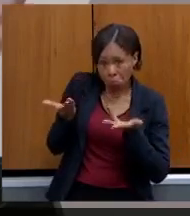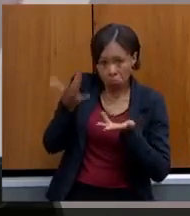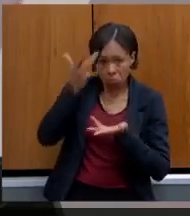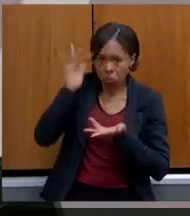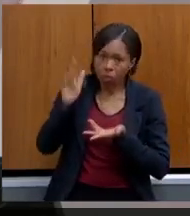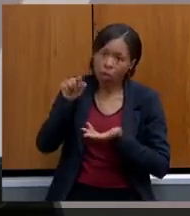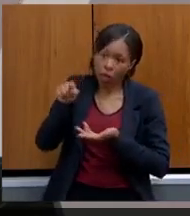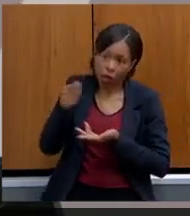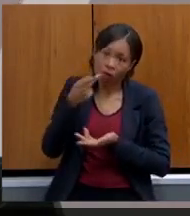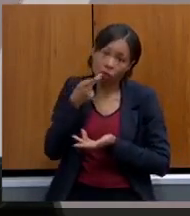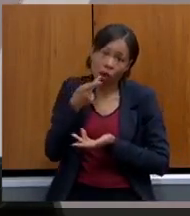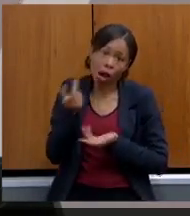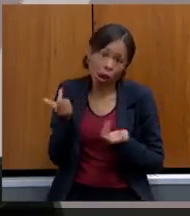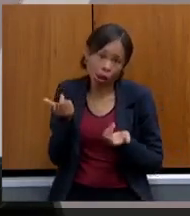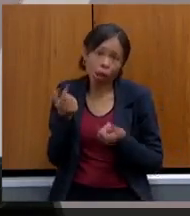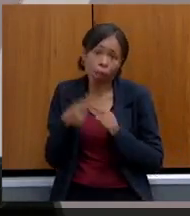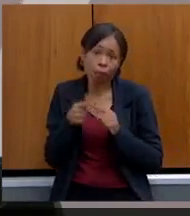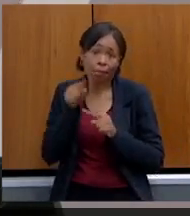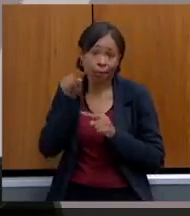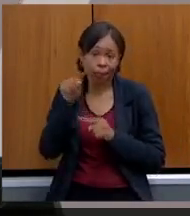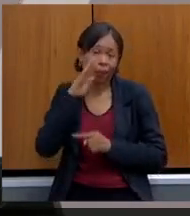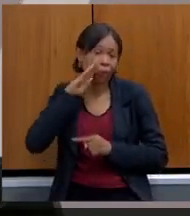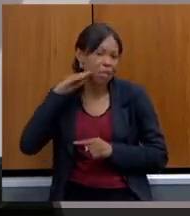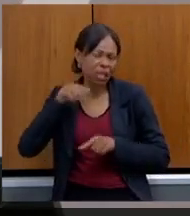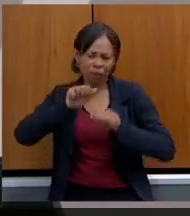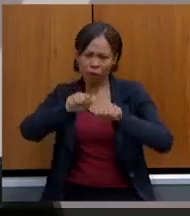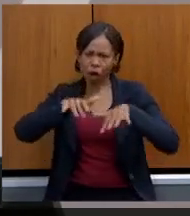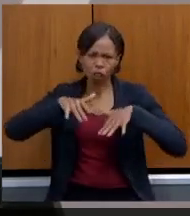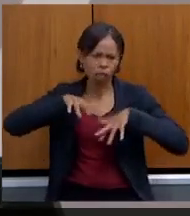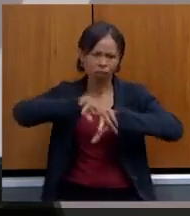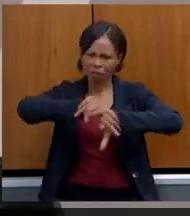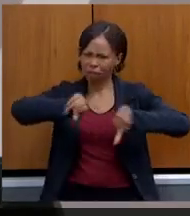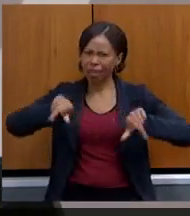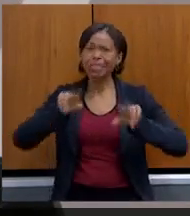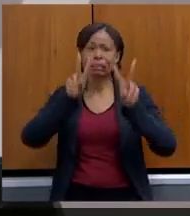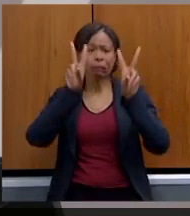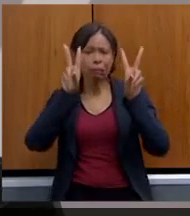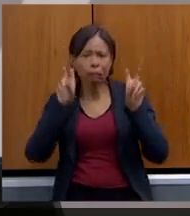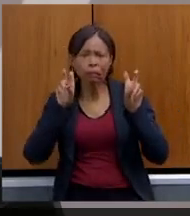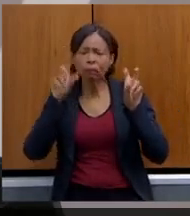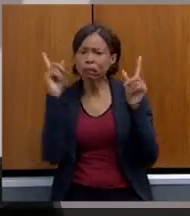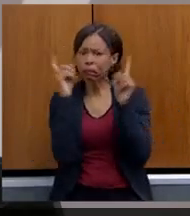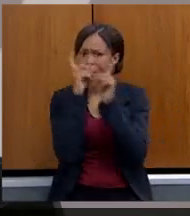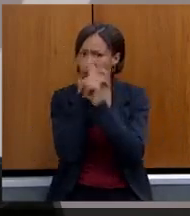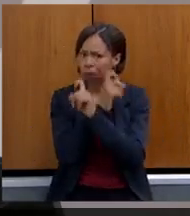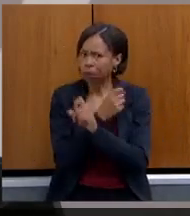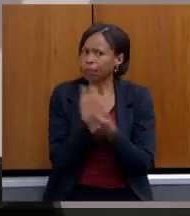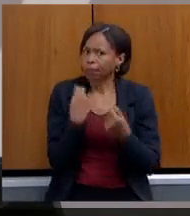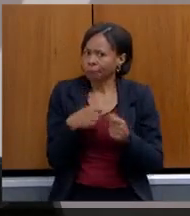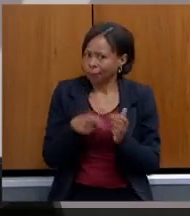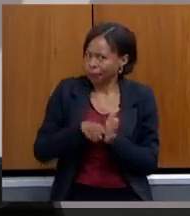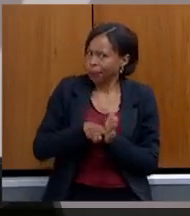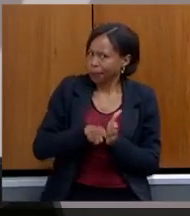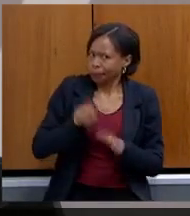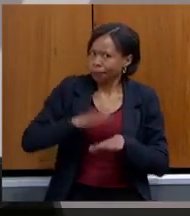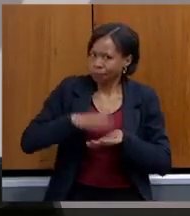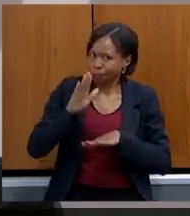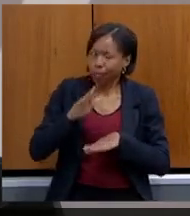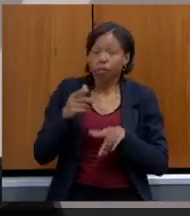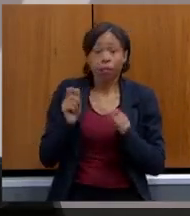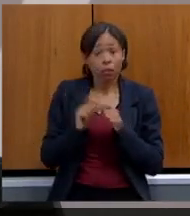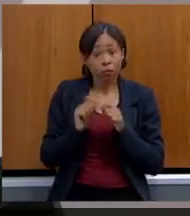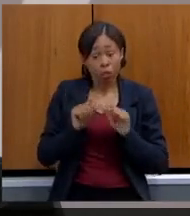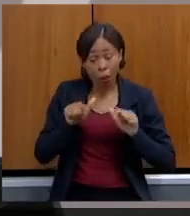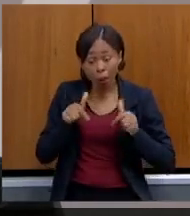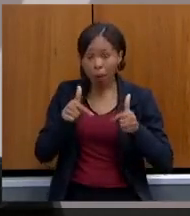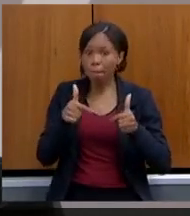Beatriz tá né tá fazendo várias audiências públicas é um tema complexo e a gente tem que estudar ele melhor e fazer o que for